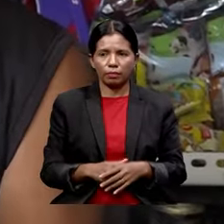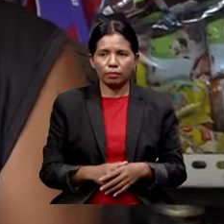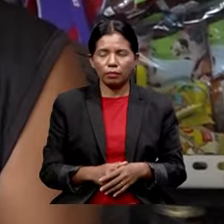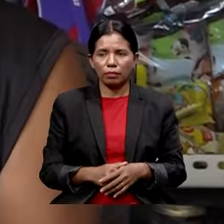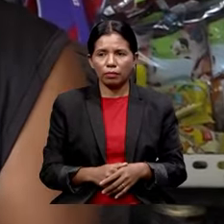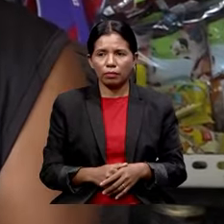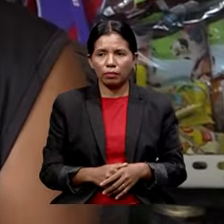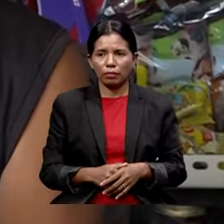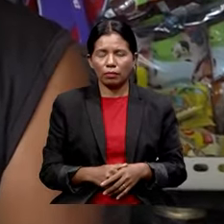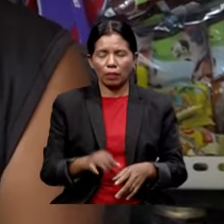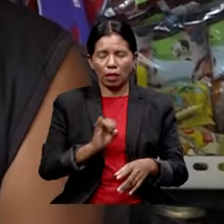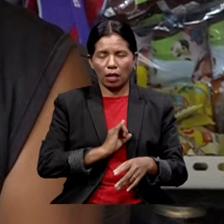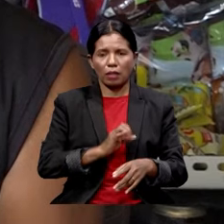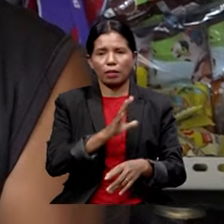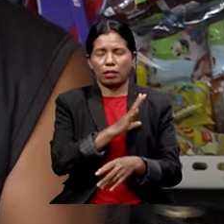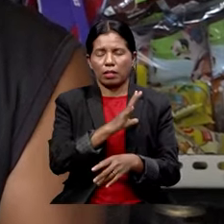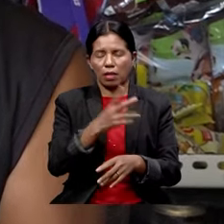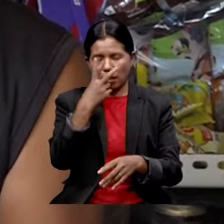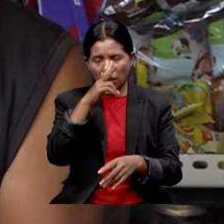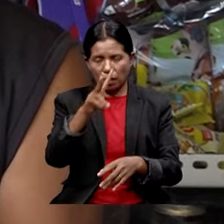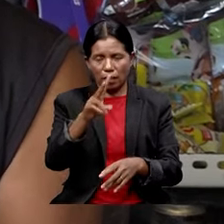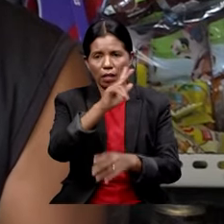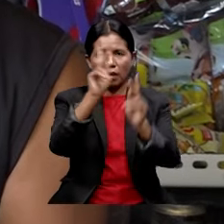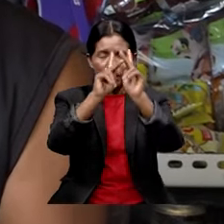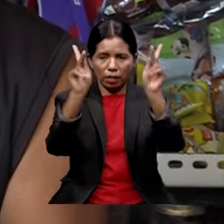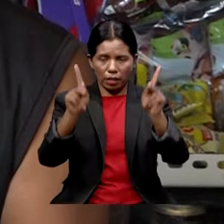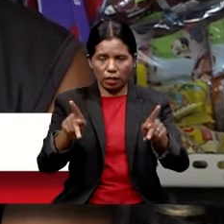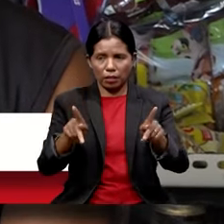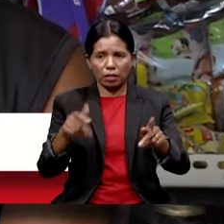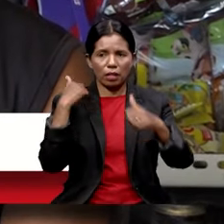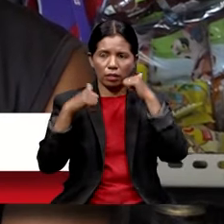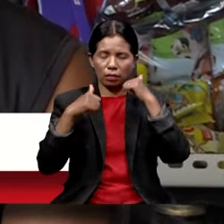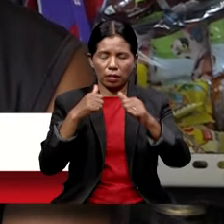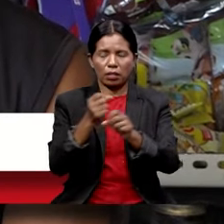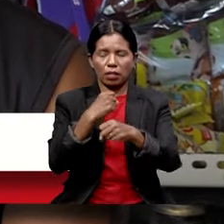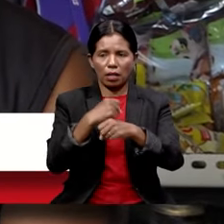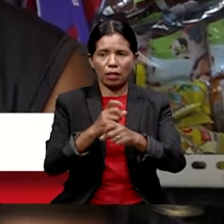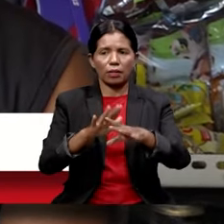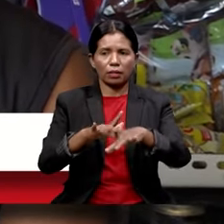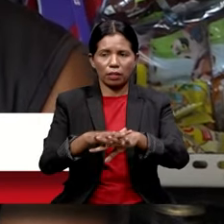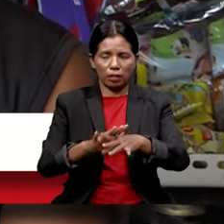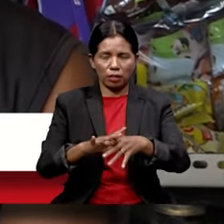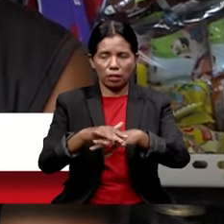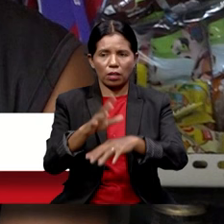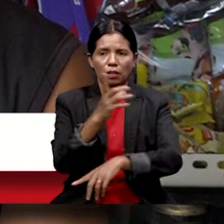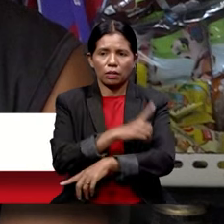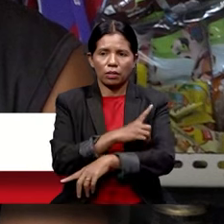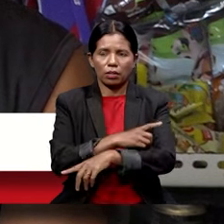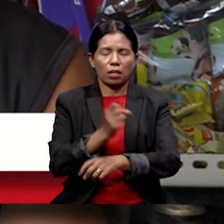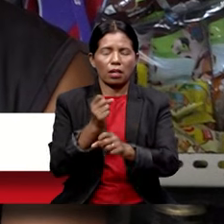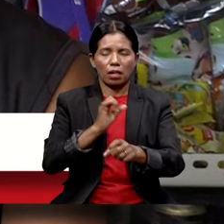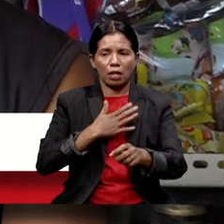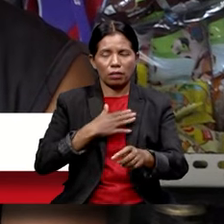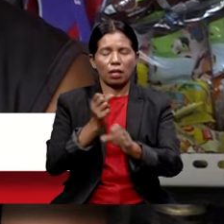Ke o hare kios, o aktividade tambane be tais. Elon-elon hau ni aktividade